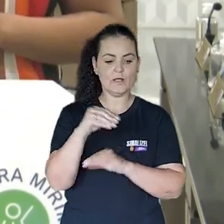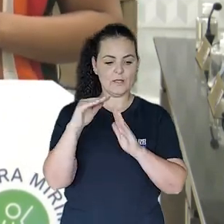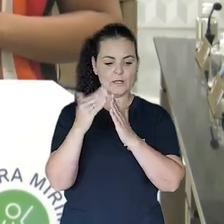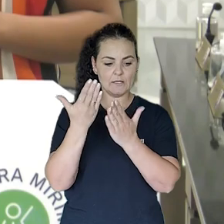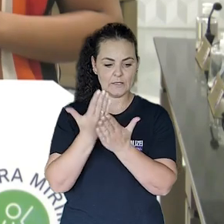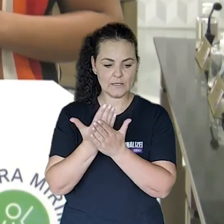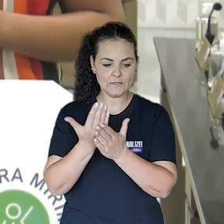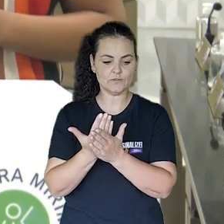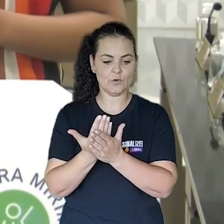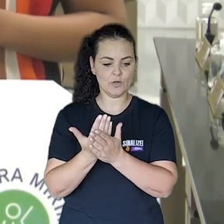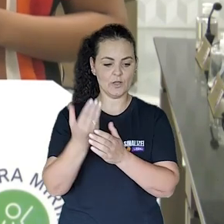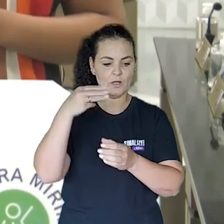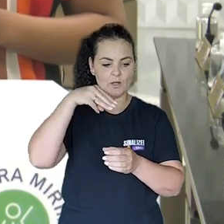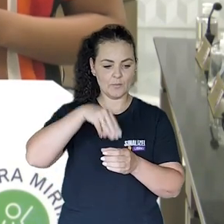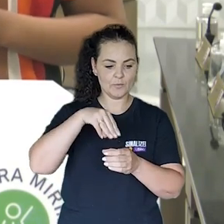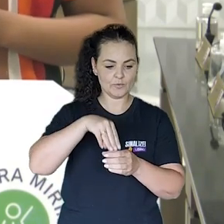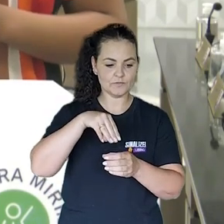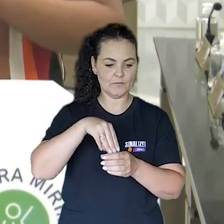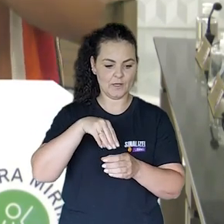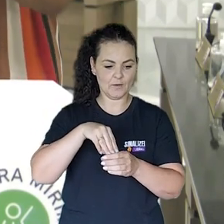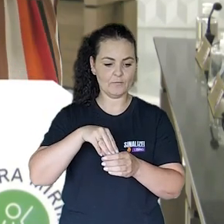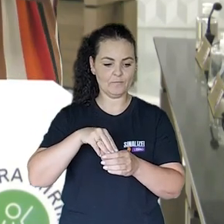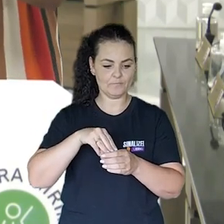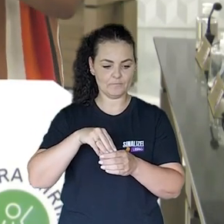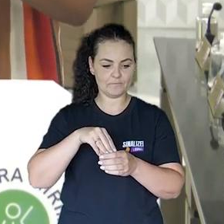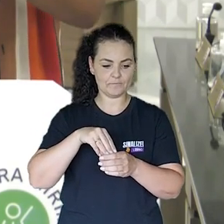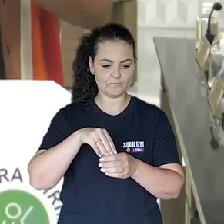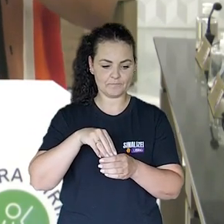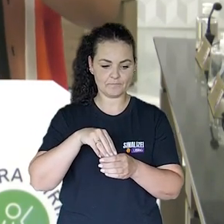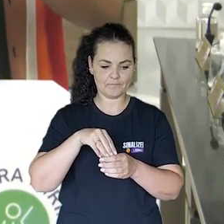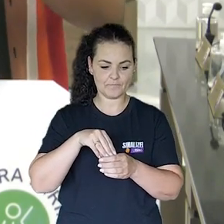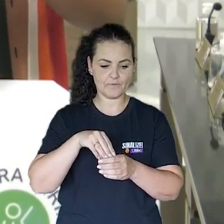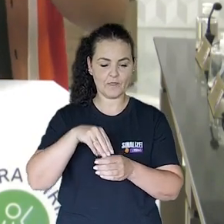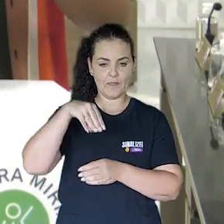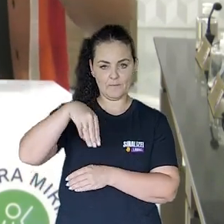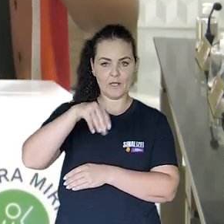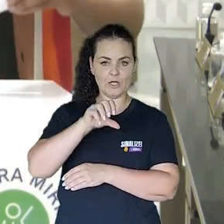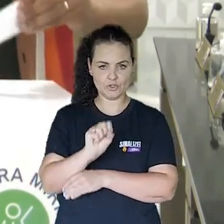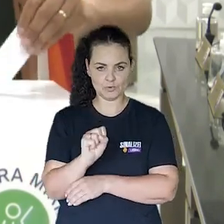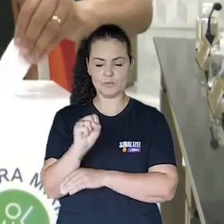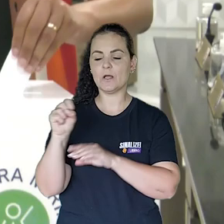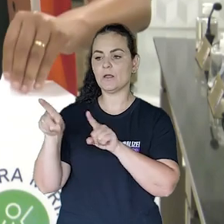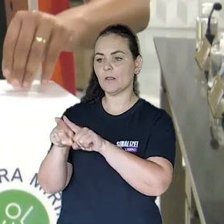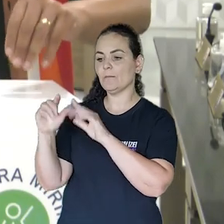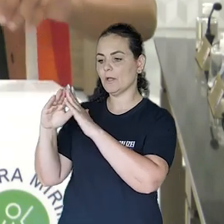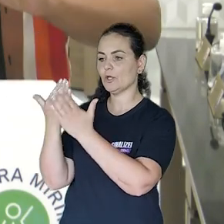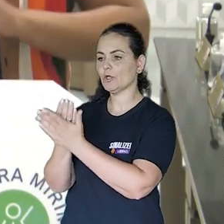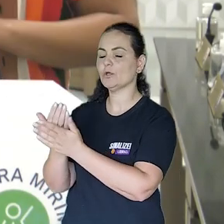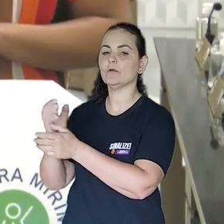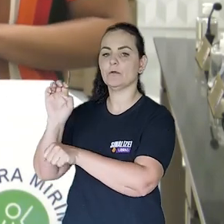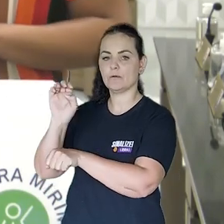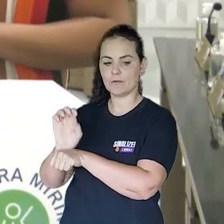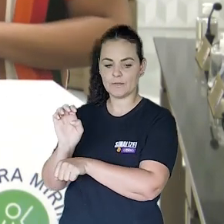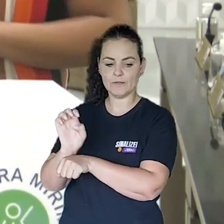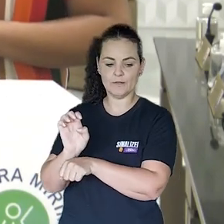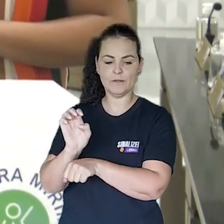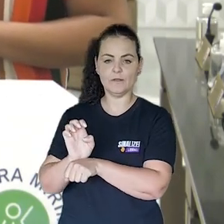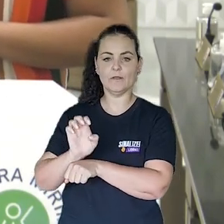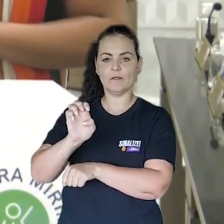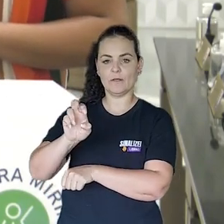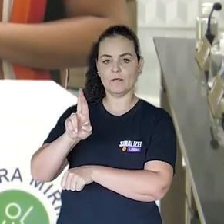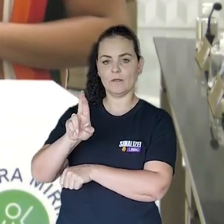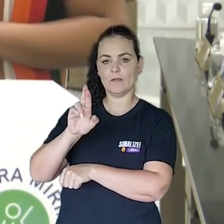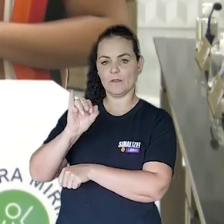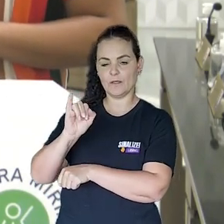A escola Eris Gritzmacher, que é a escola estadual, a